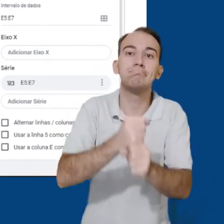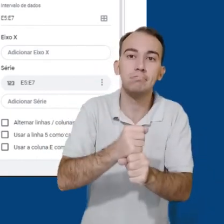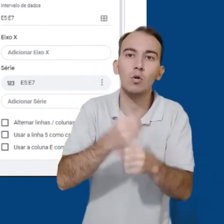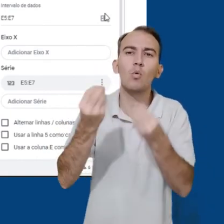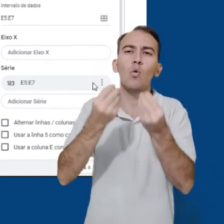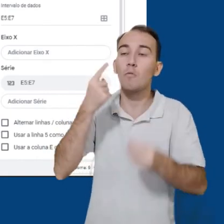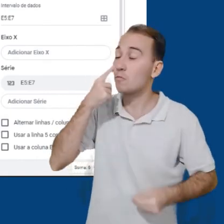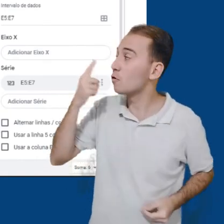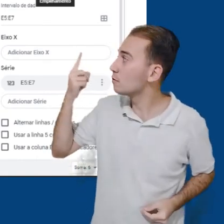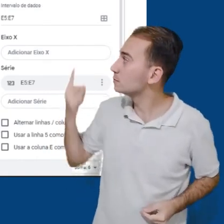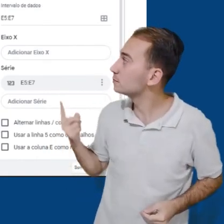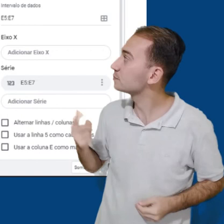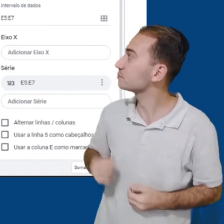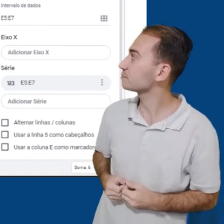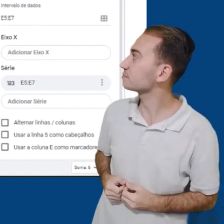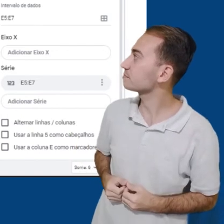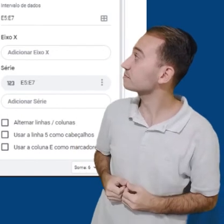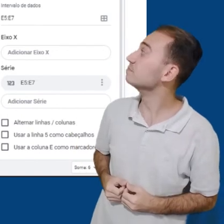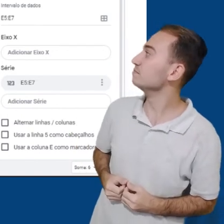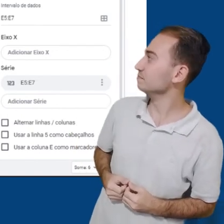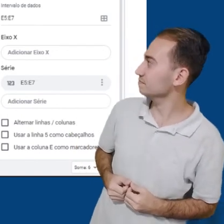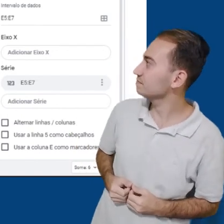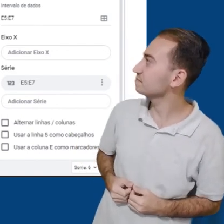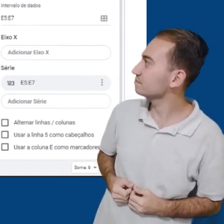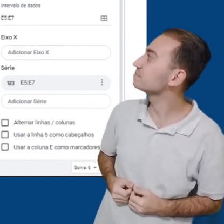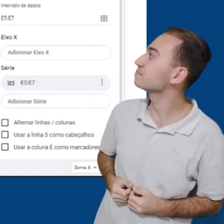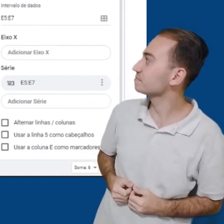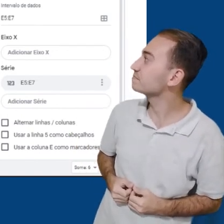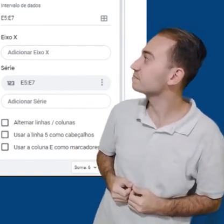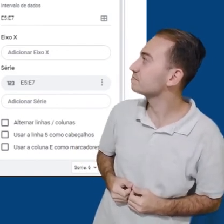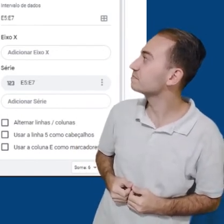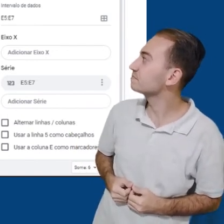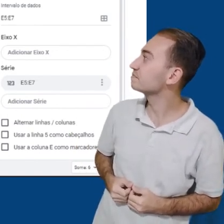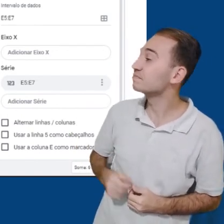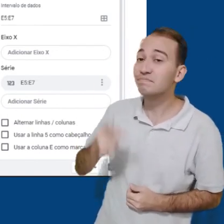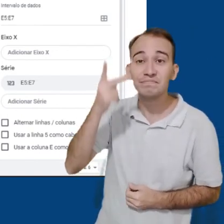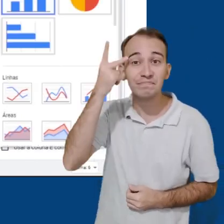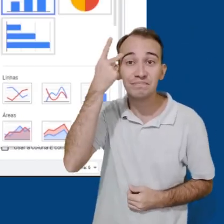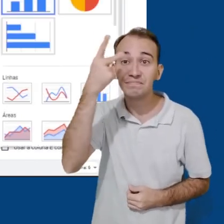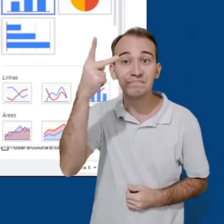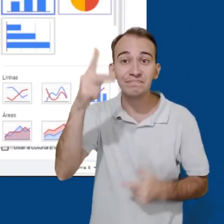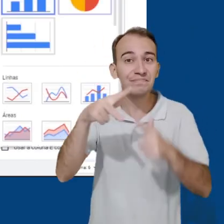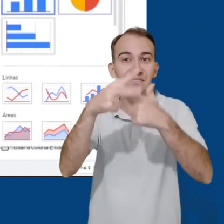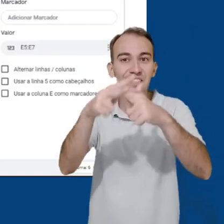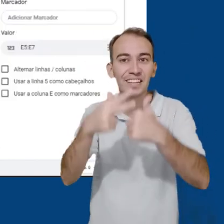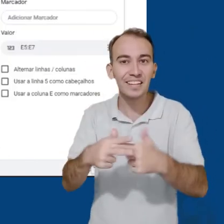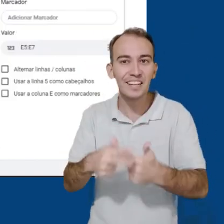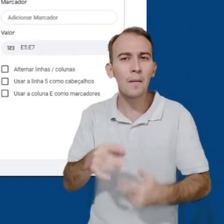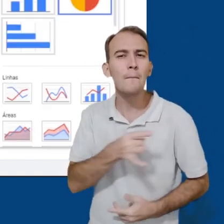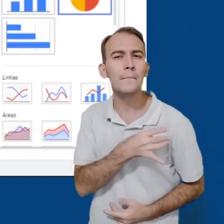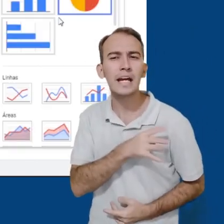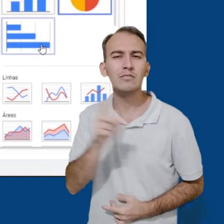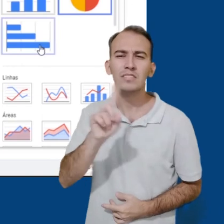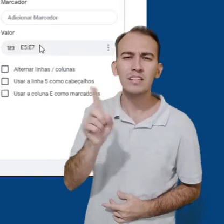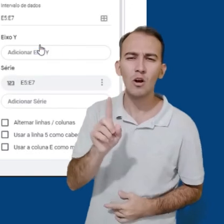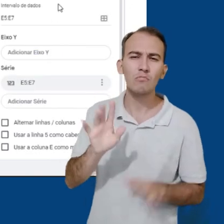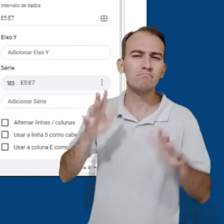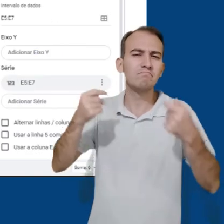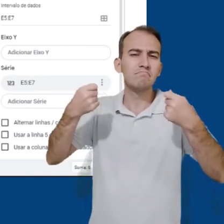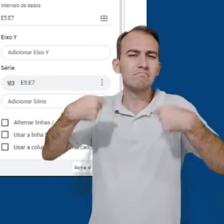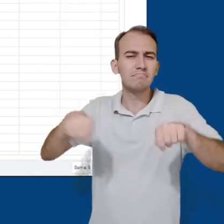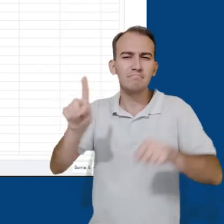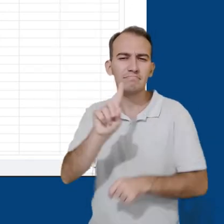algumas opções de formatação desse grafite sinta-se à vontade para explorá-los pois isso não vai alterar nenhum dado do sua planilha então